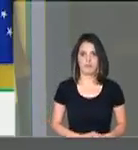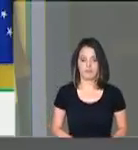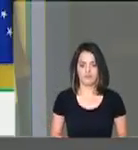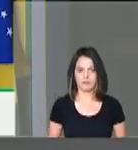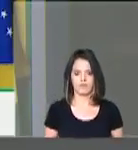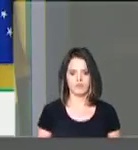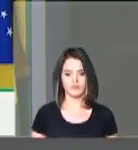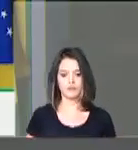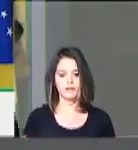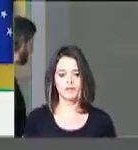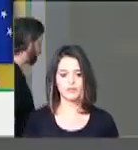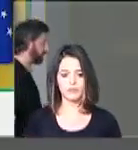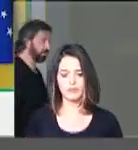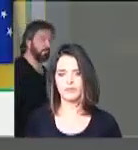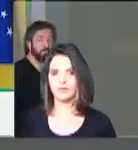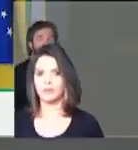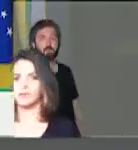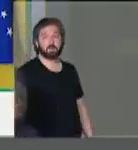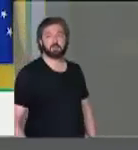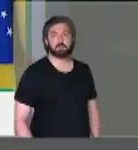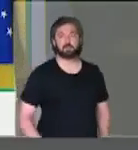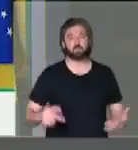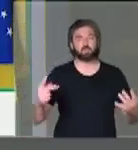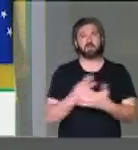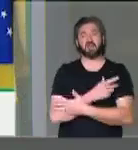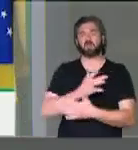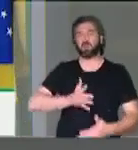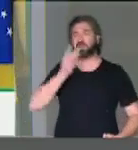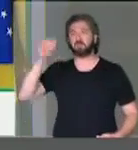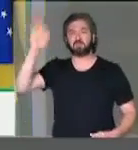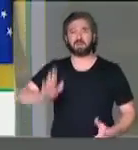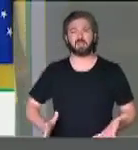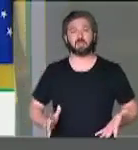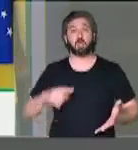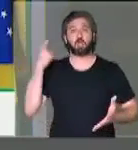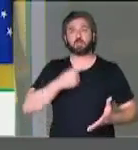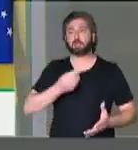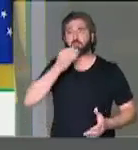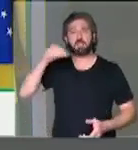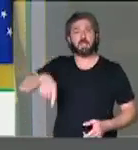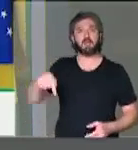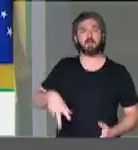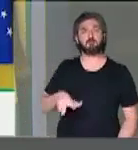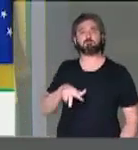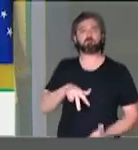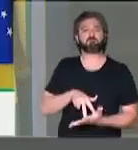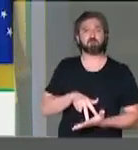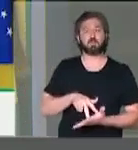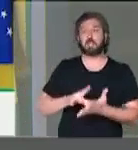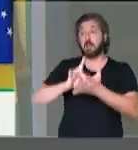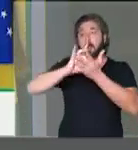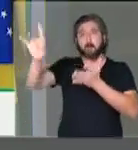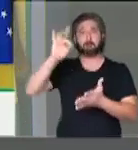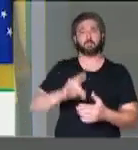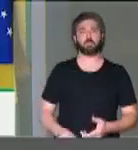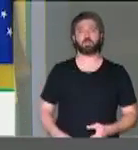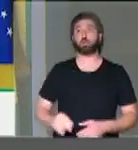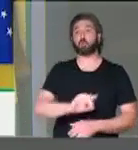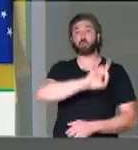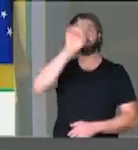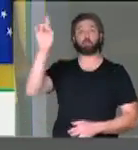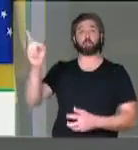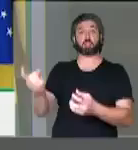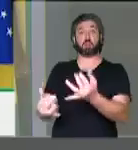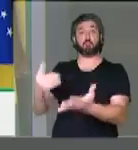o que está acontecendo o desastre vêm acontecendo no brasil a este ataque é repudiando dia do